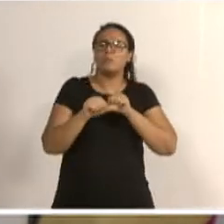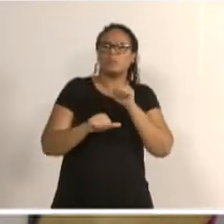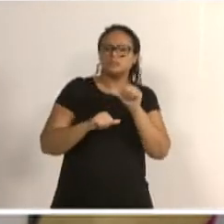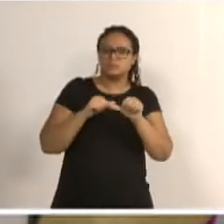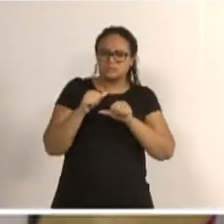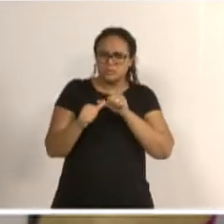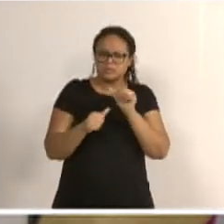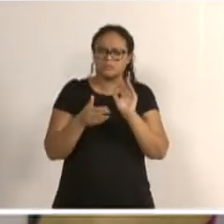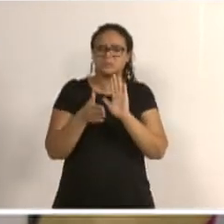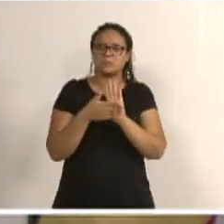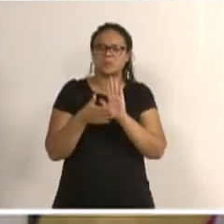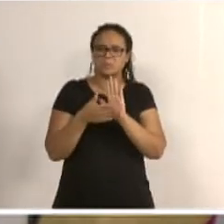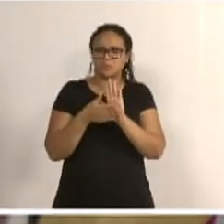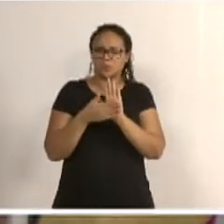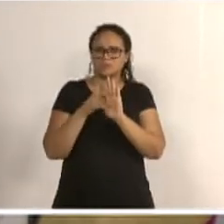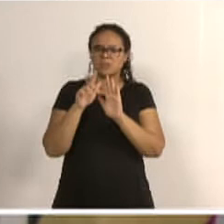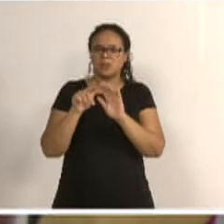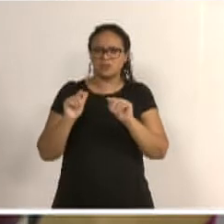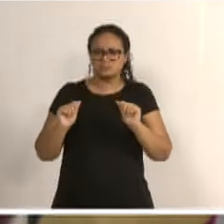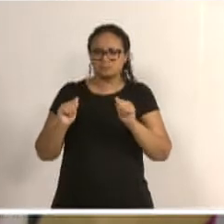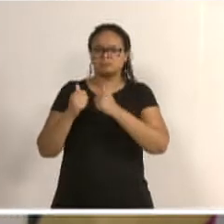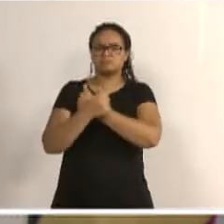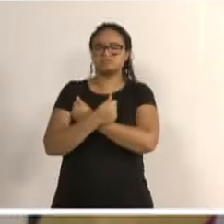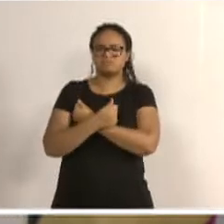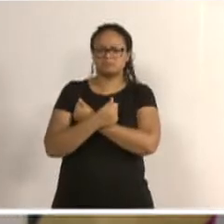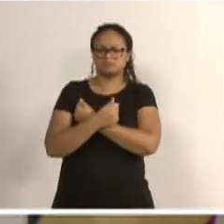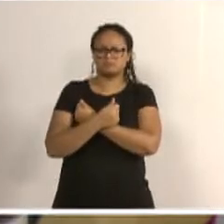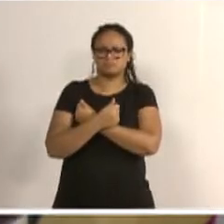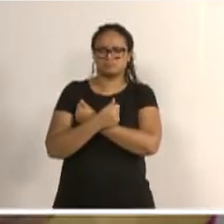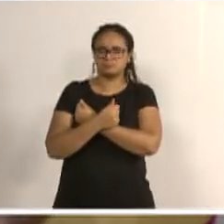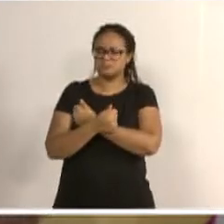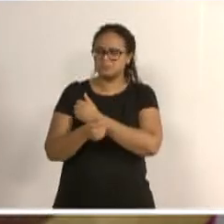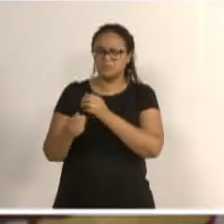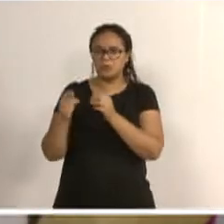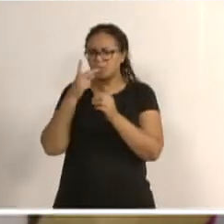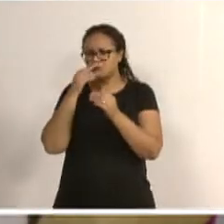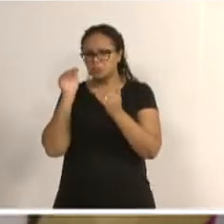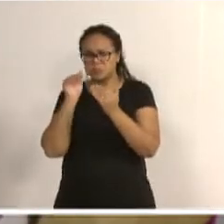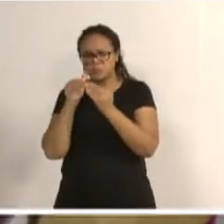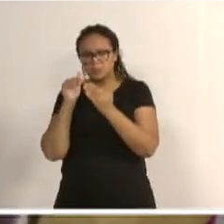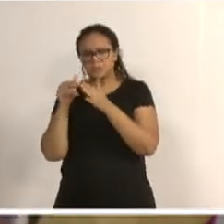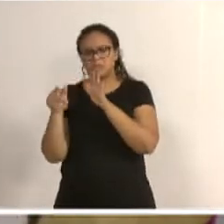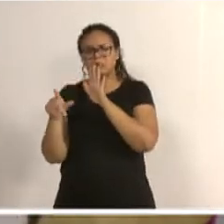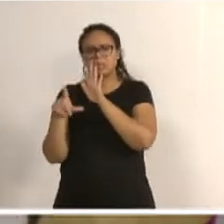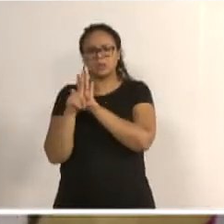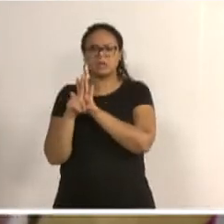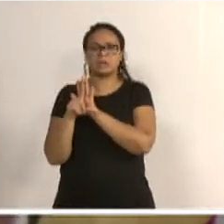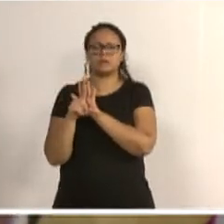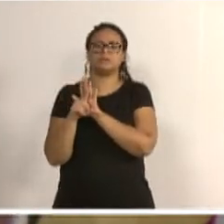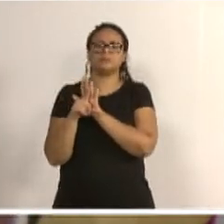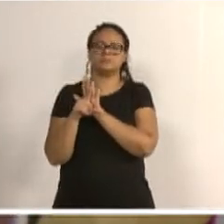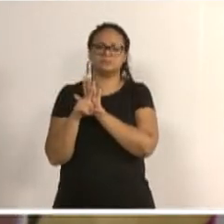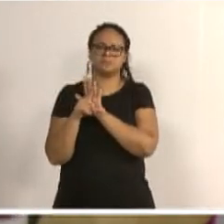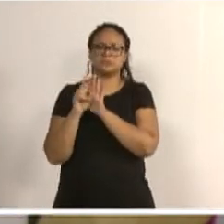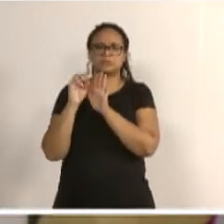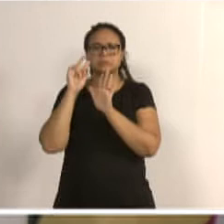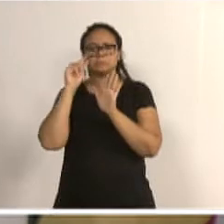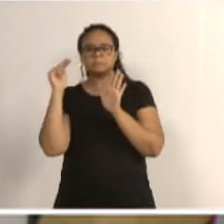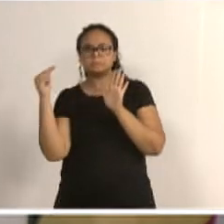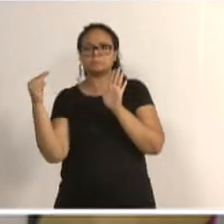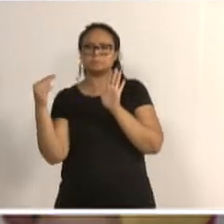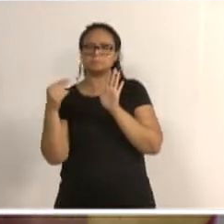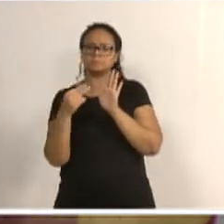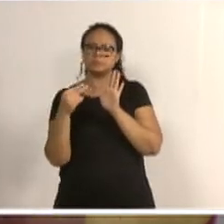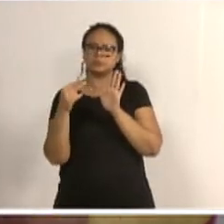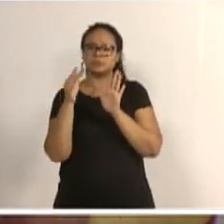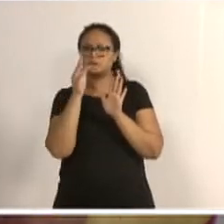aqui vão ser enquadradas do ponto de vista da legislação, do ponto de vista do contrato, do ponto de vista do serviço, do ponto de vista do